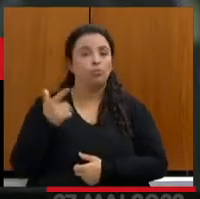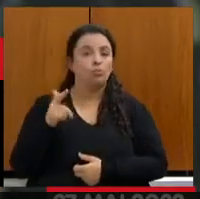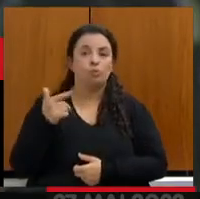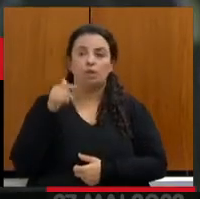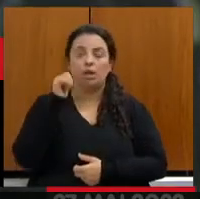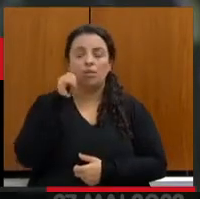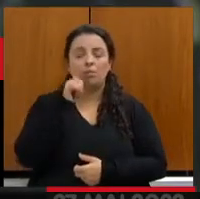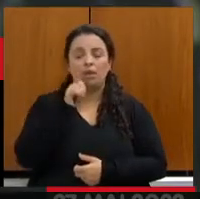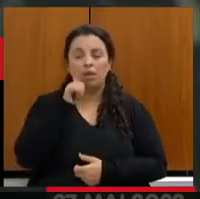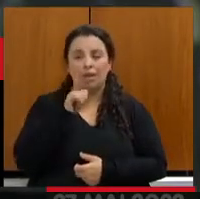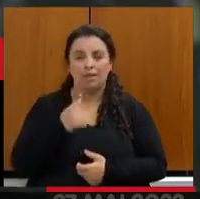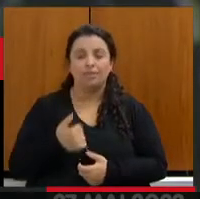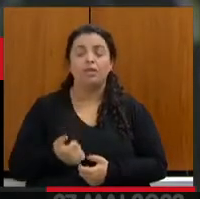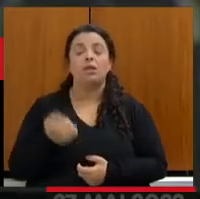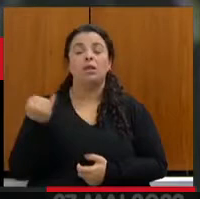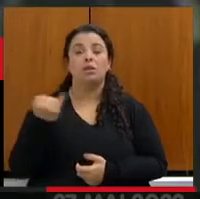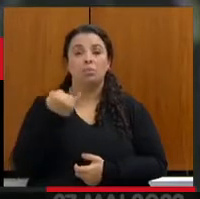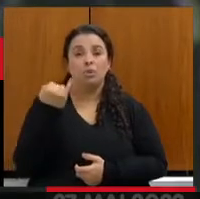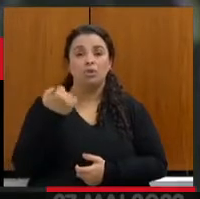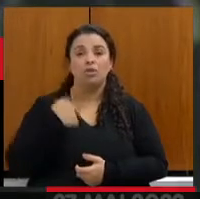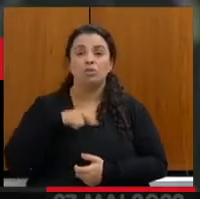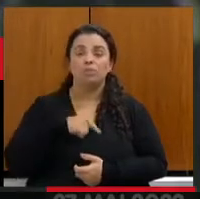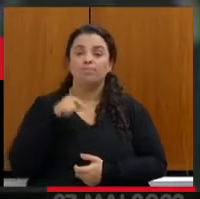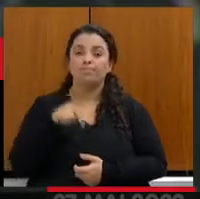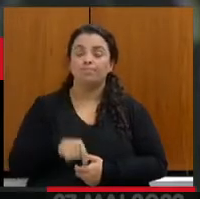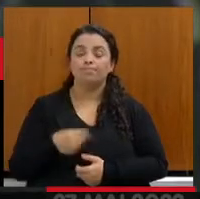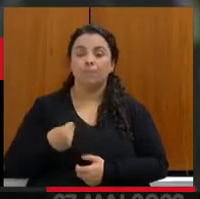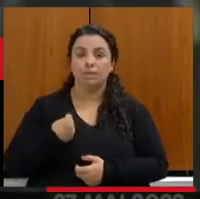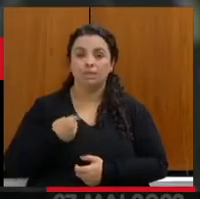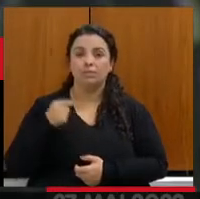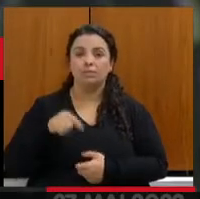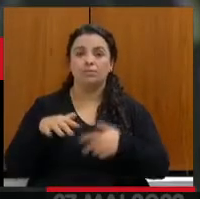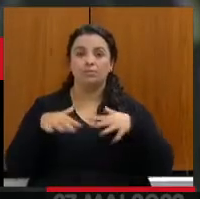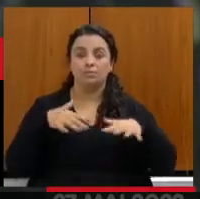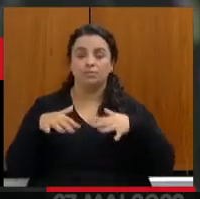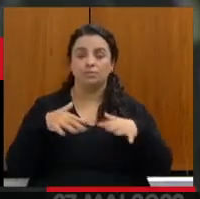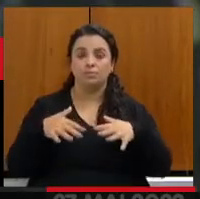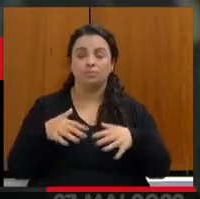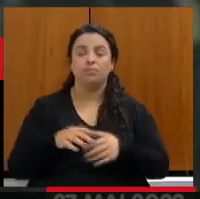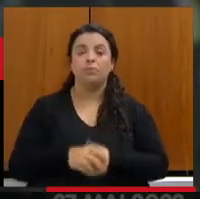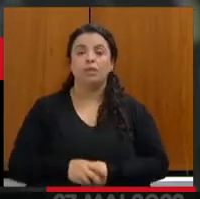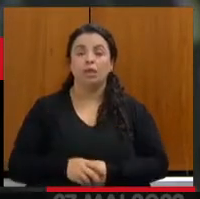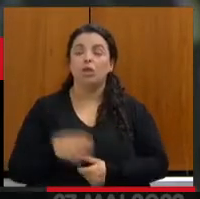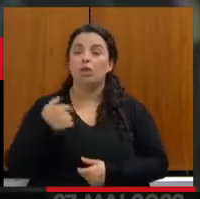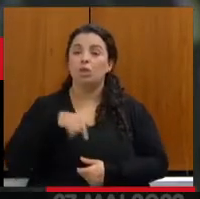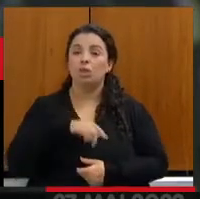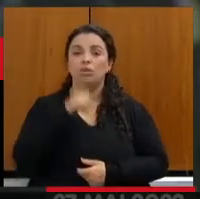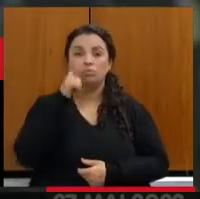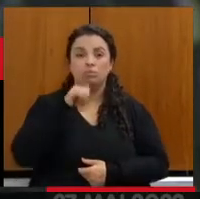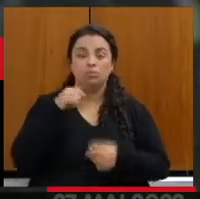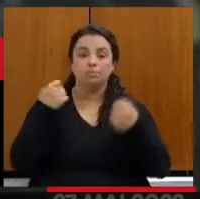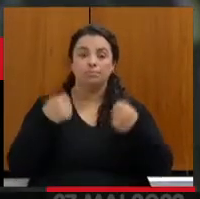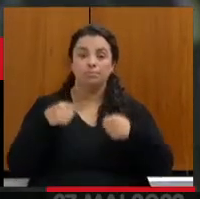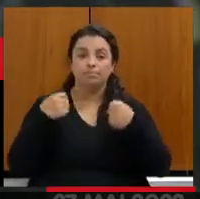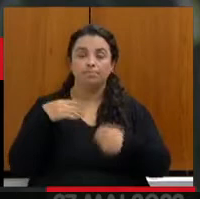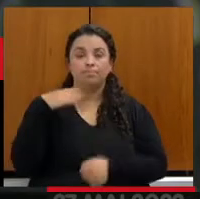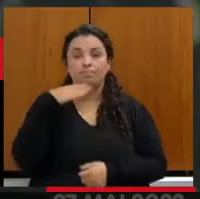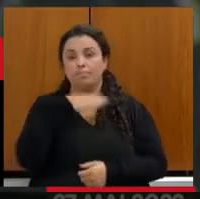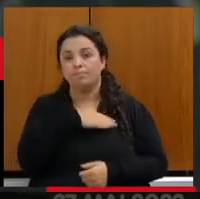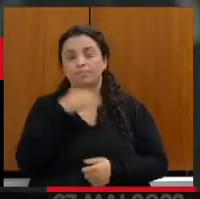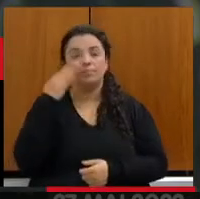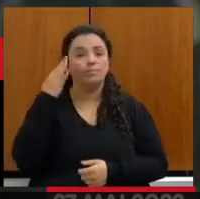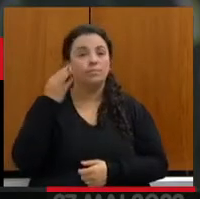momento Nem e participando desse movimento é preciso que nós mulheres percebamos a